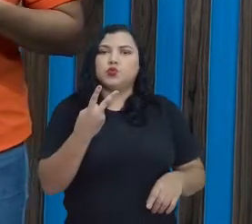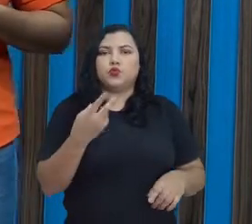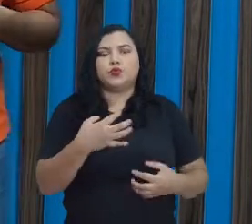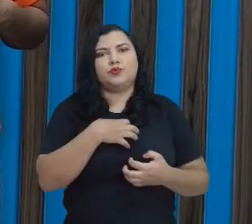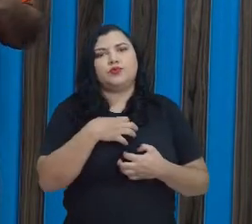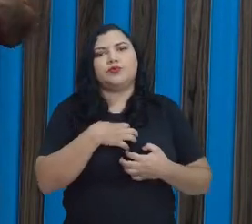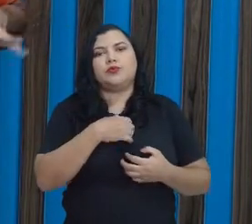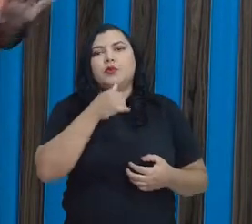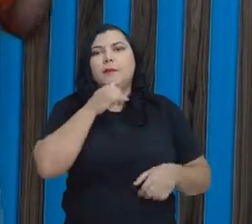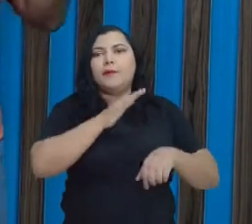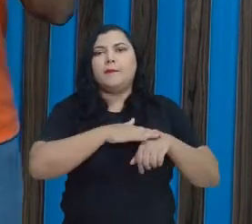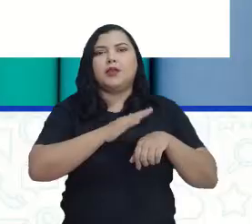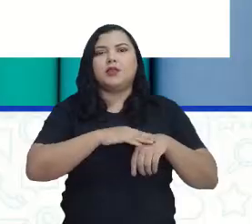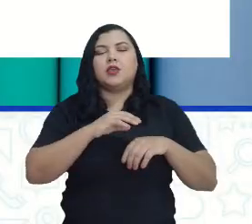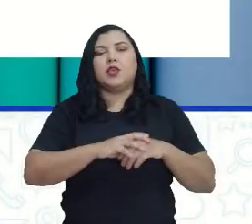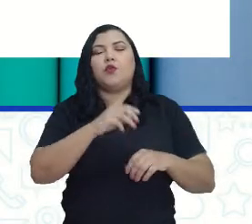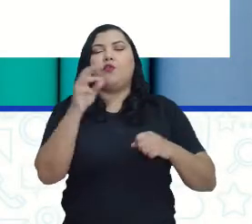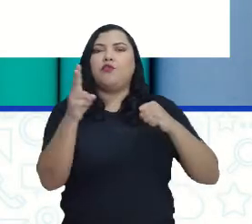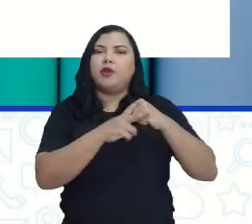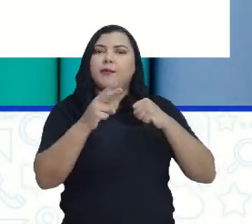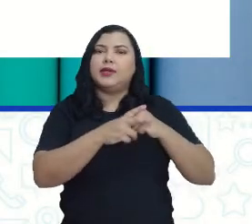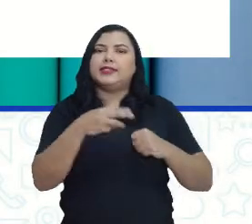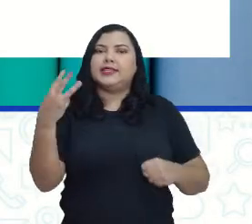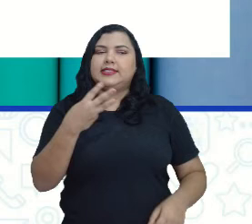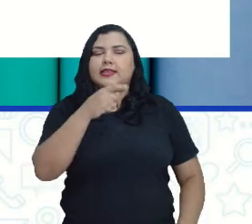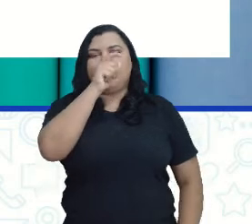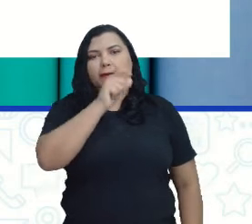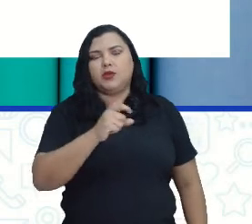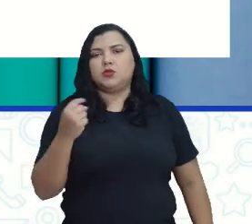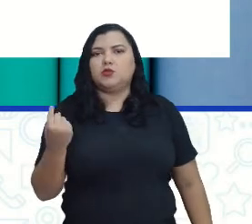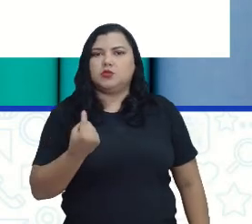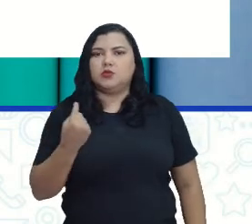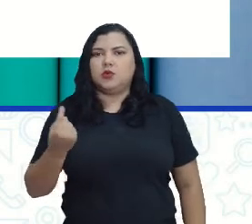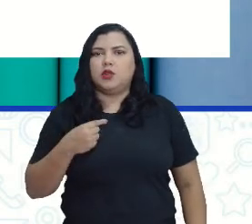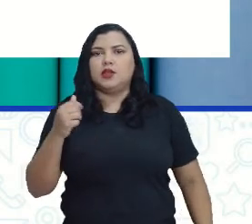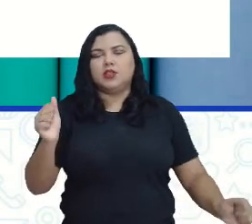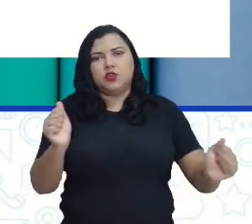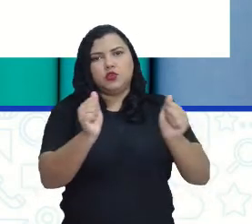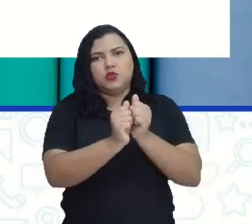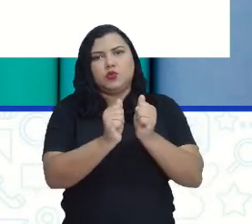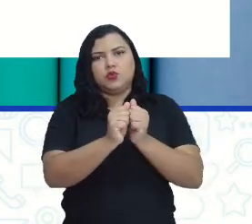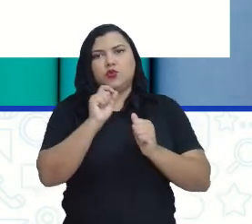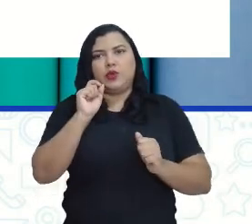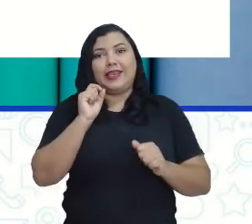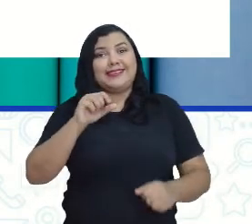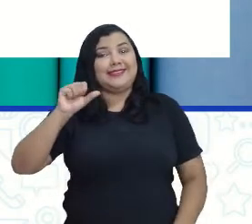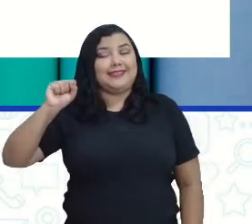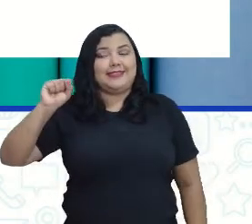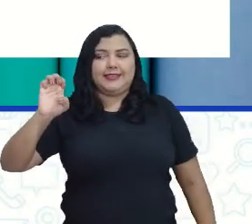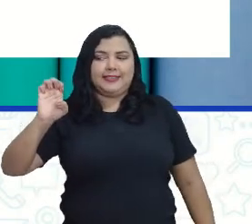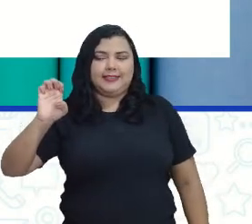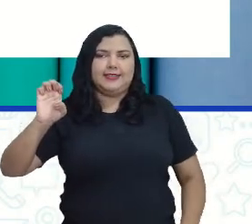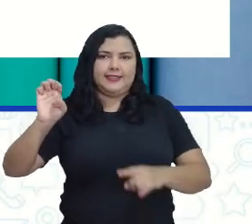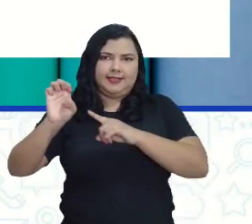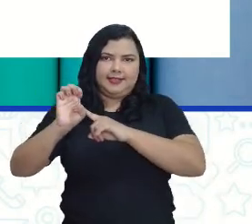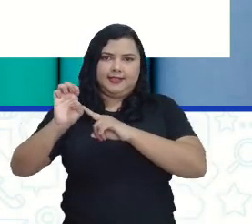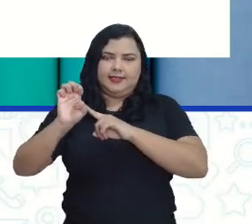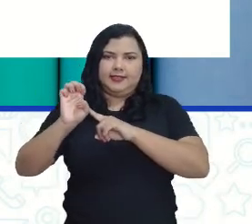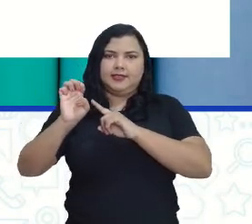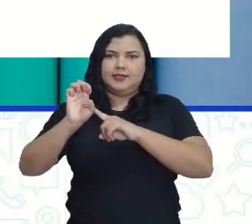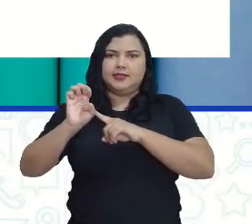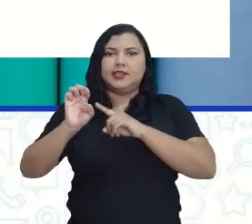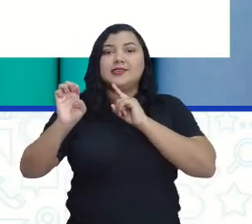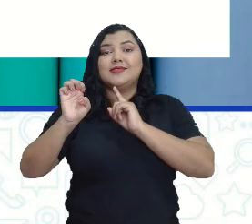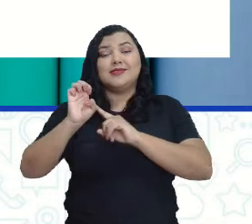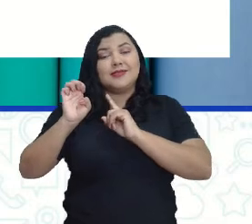que é quando o verbo está na terceira pessoa do singular, acompanhado da partícula se. E esse se vai marcar